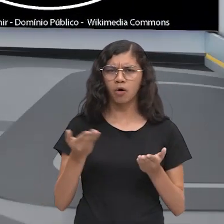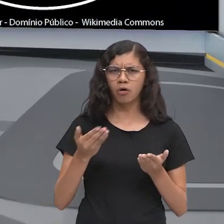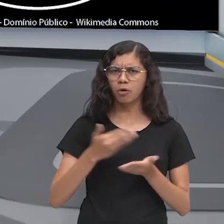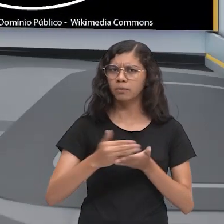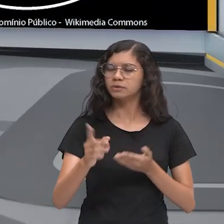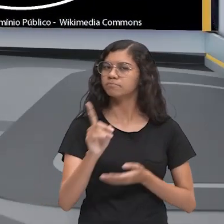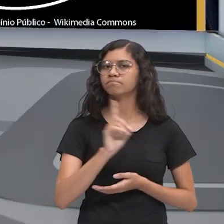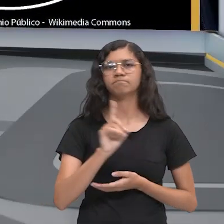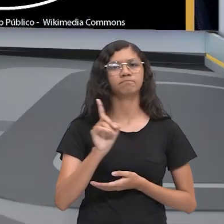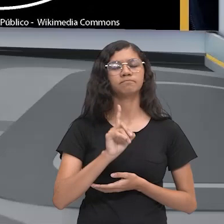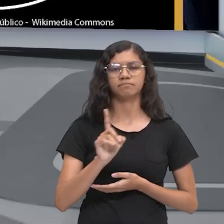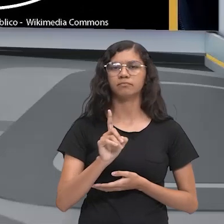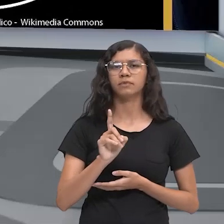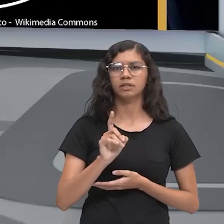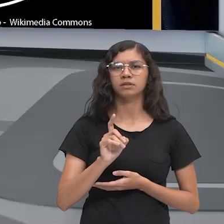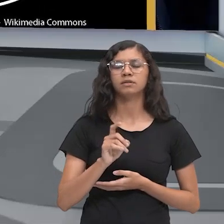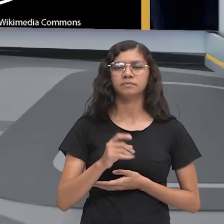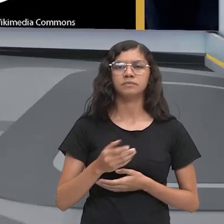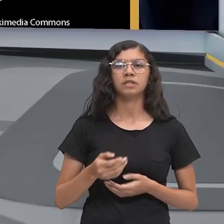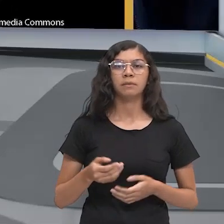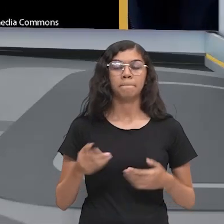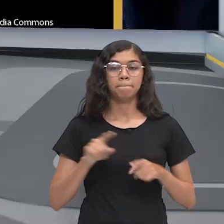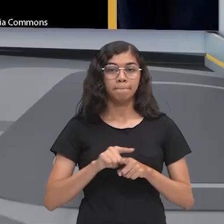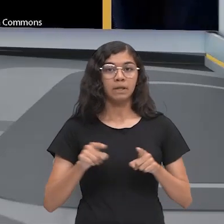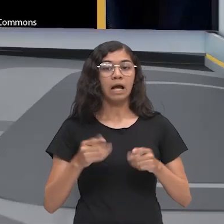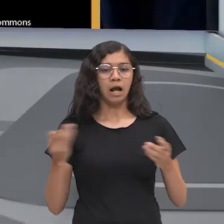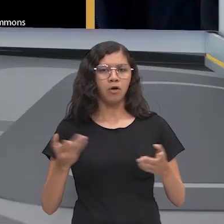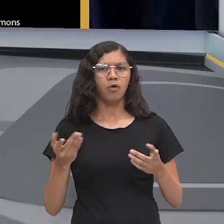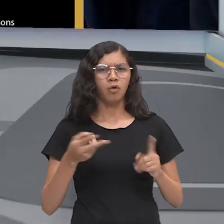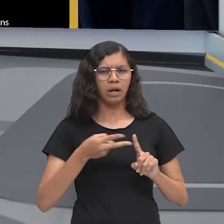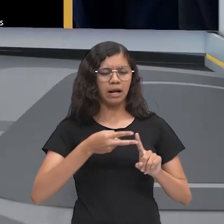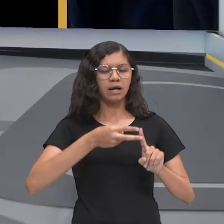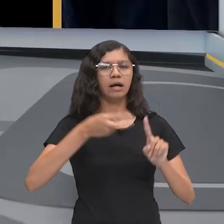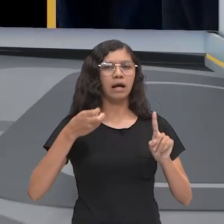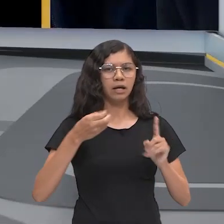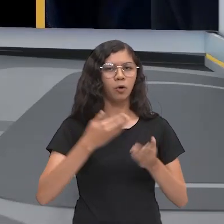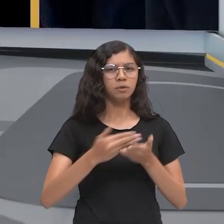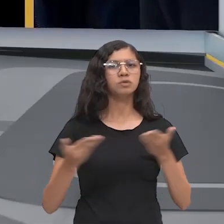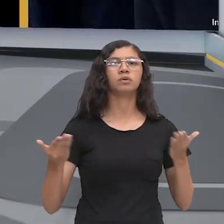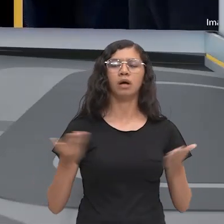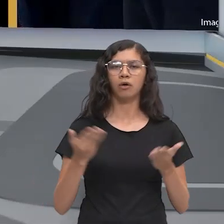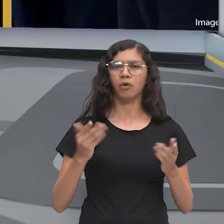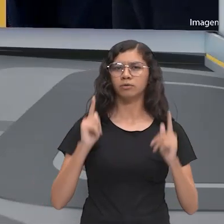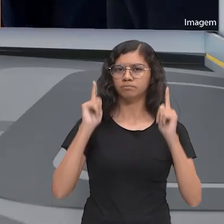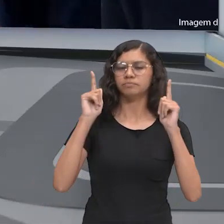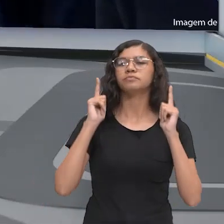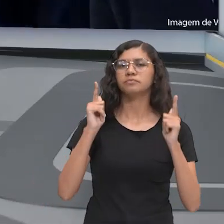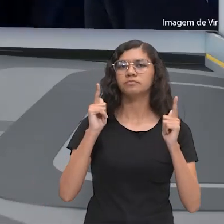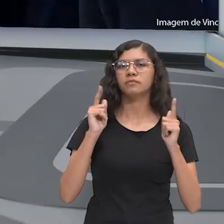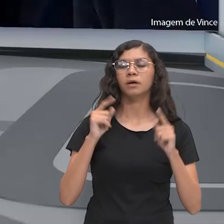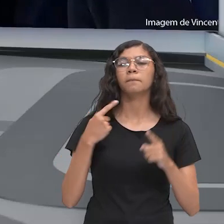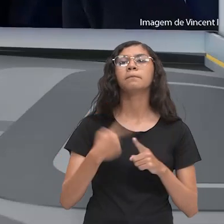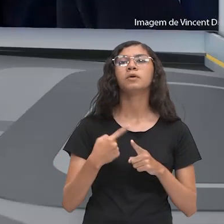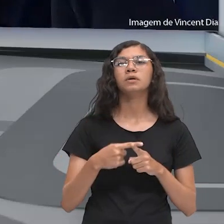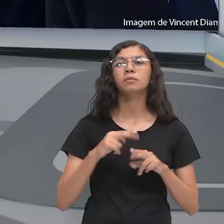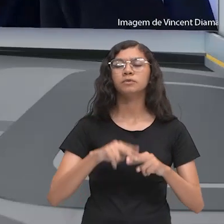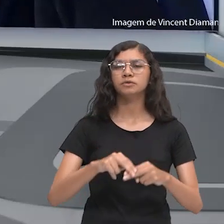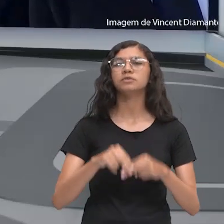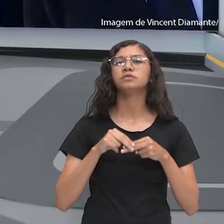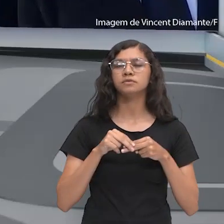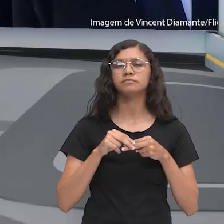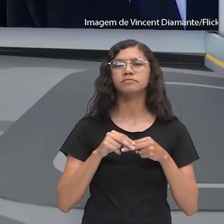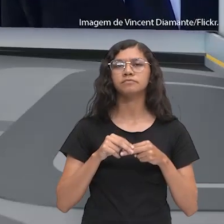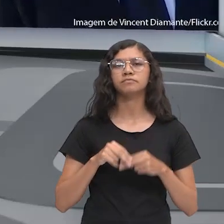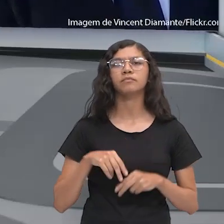né? Ele está tendo essa nomenclatura de hacktivismo agora porque ele